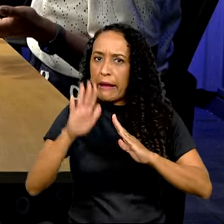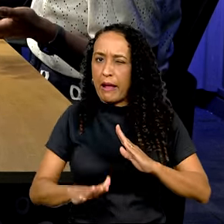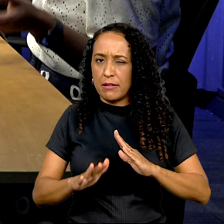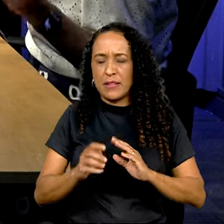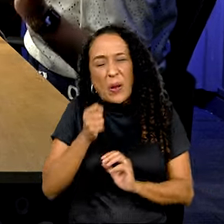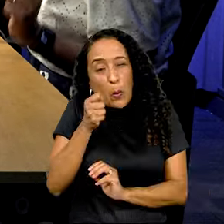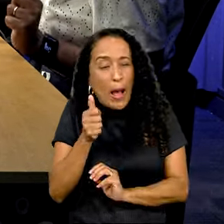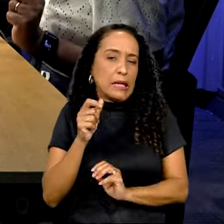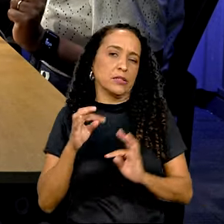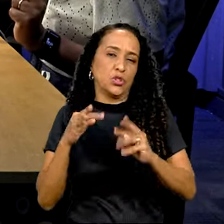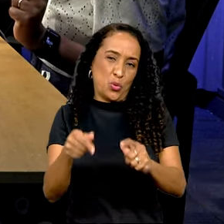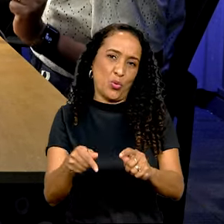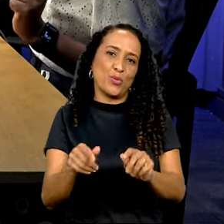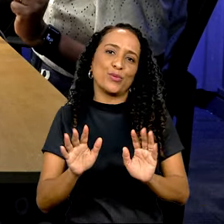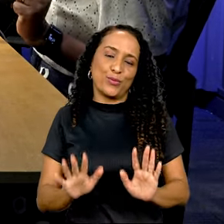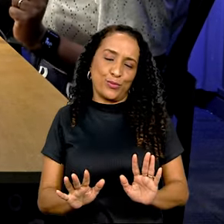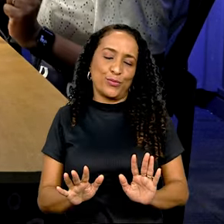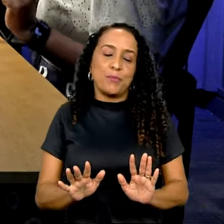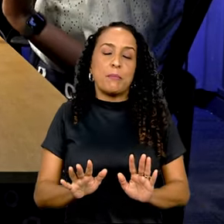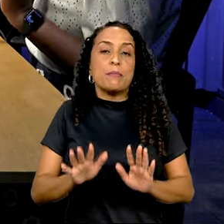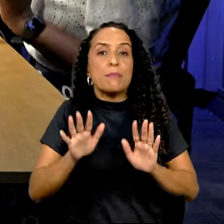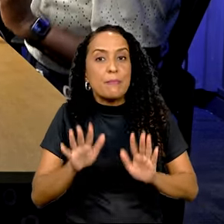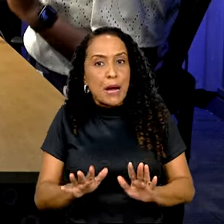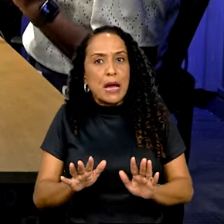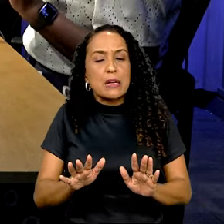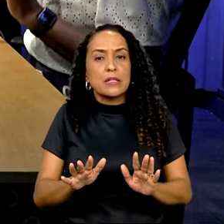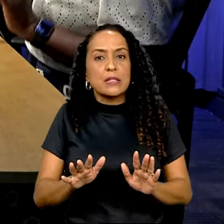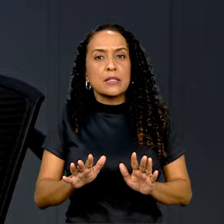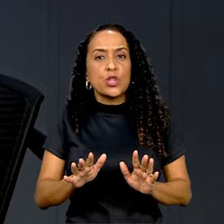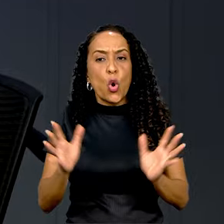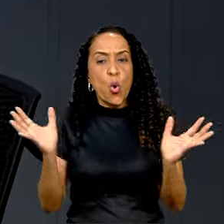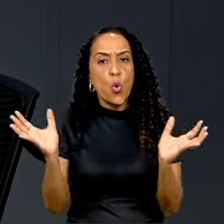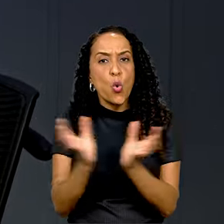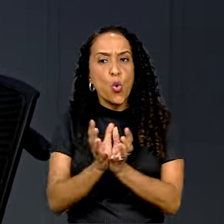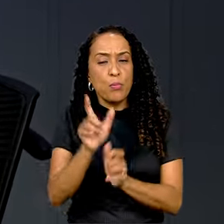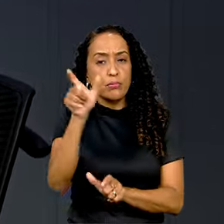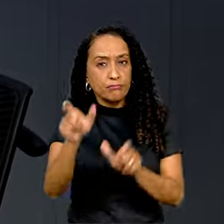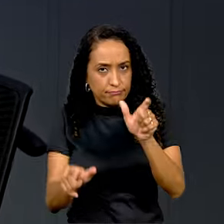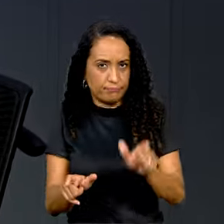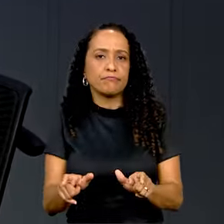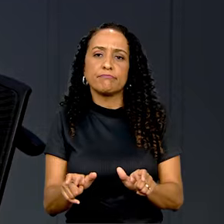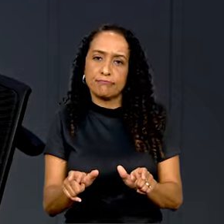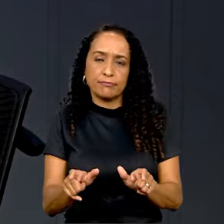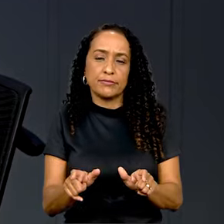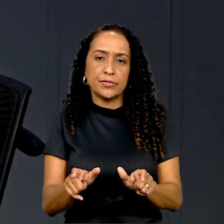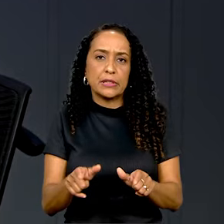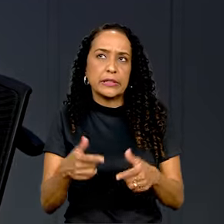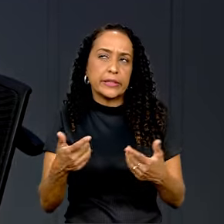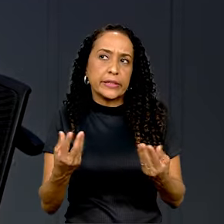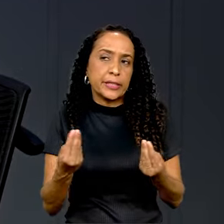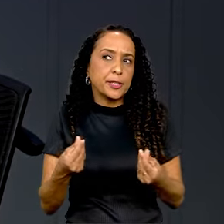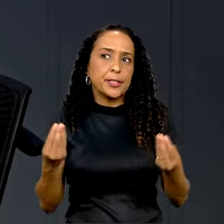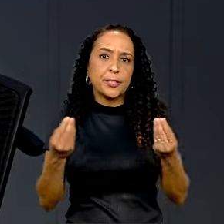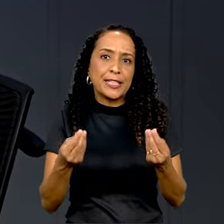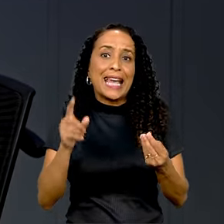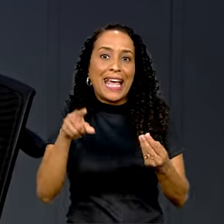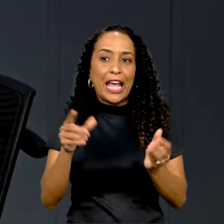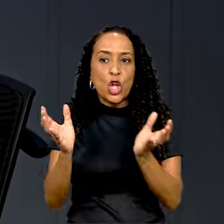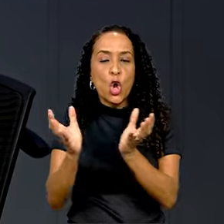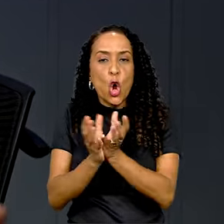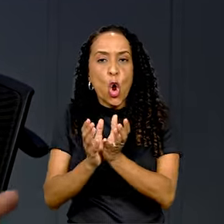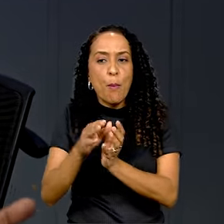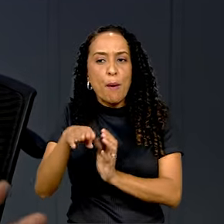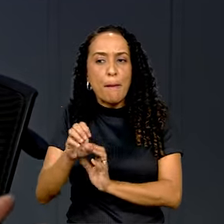Quase todos não podemos falar de todas as pessoas mas um grupo de pessoas que é digamos dessa